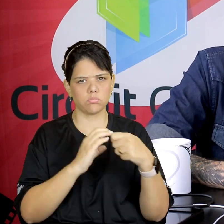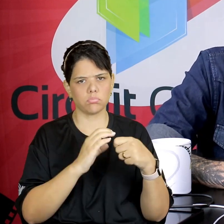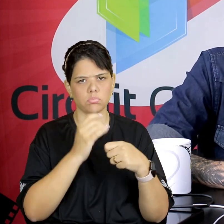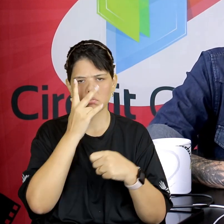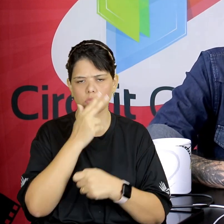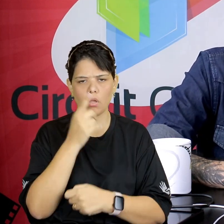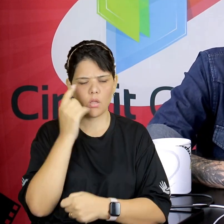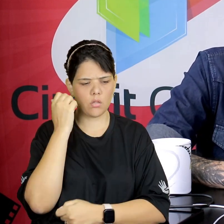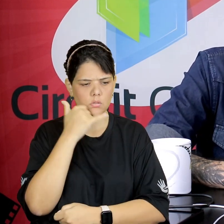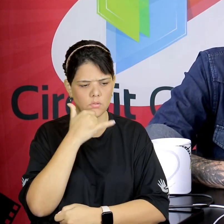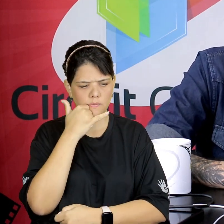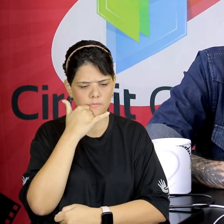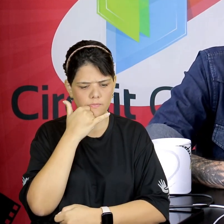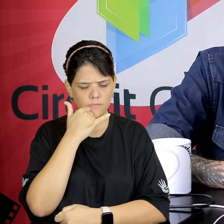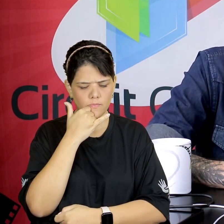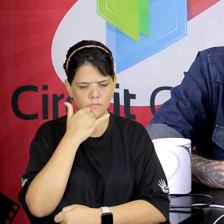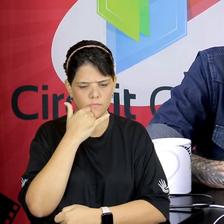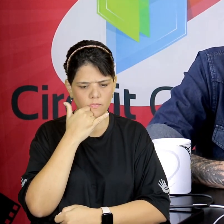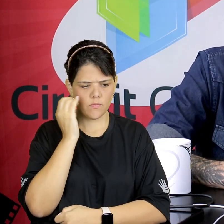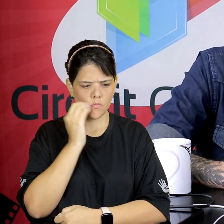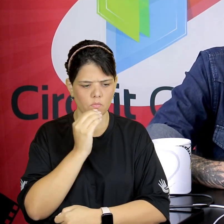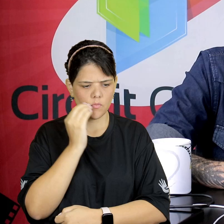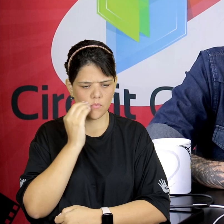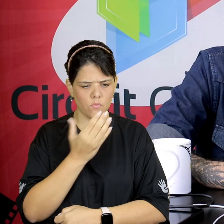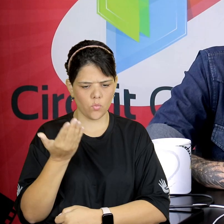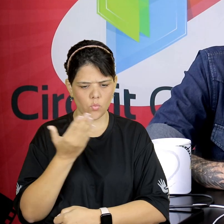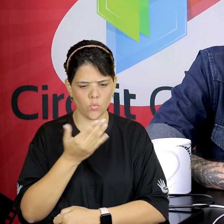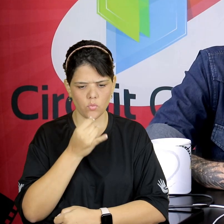hoje que faz, eu acho que 240 também.